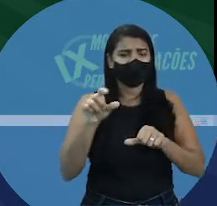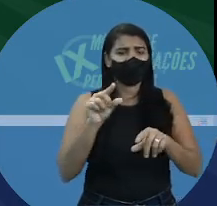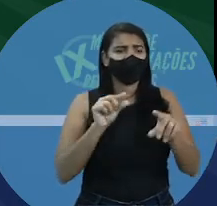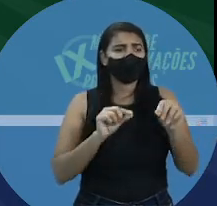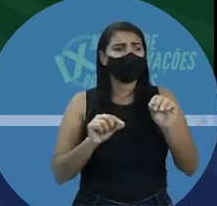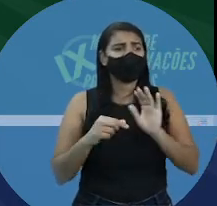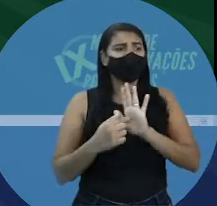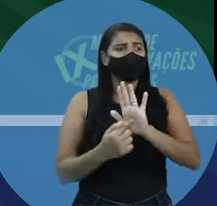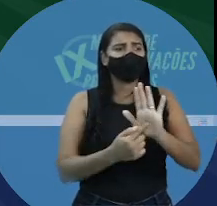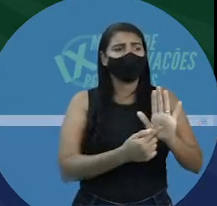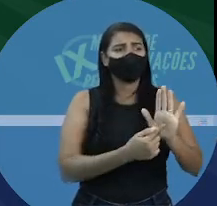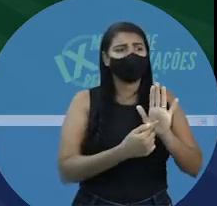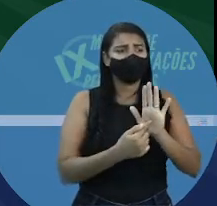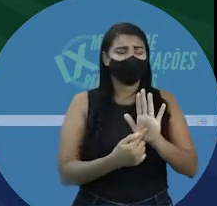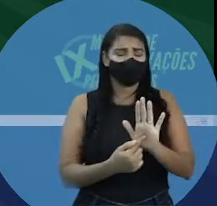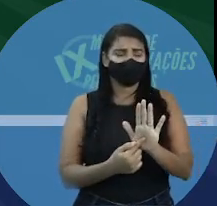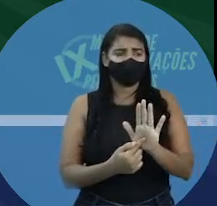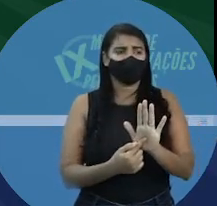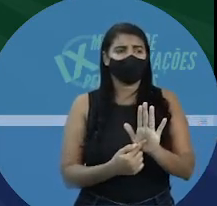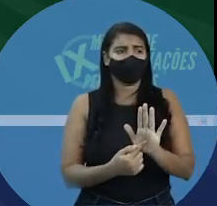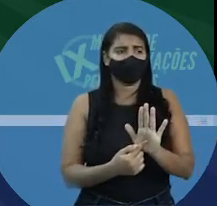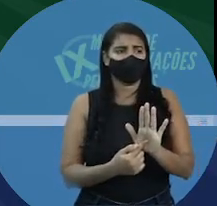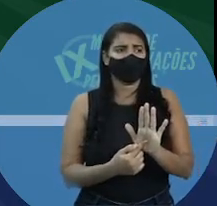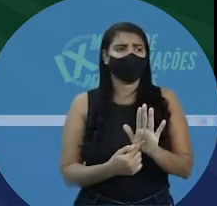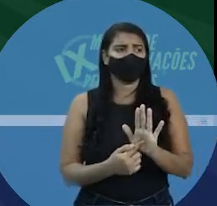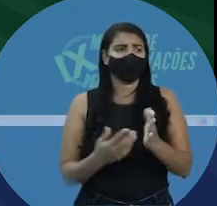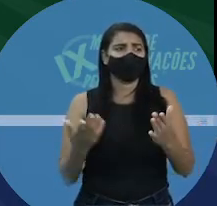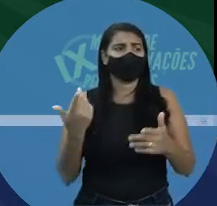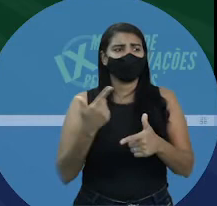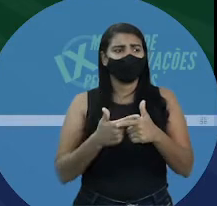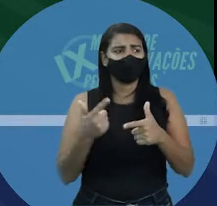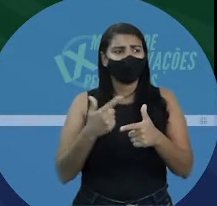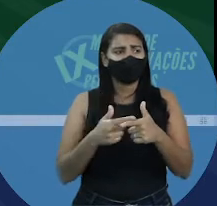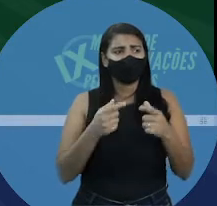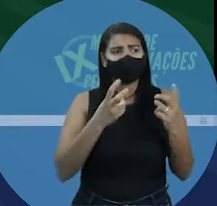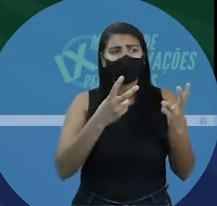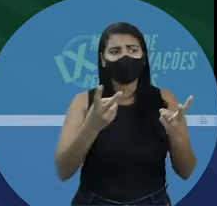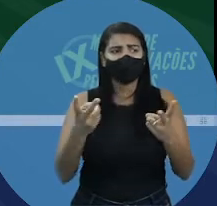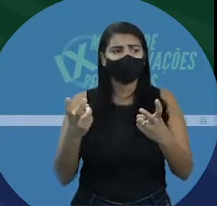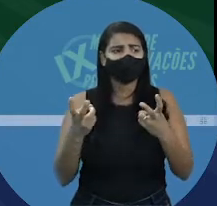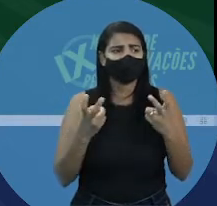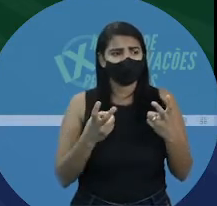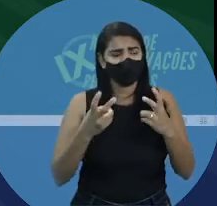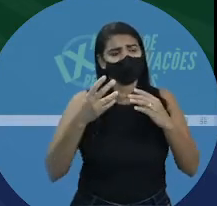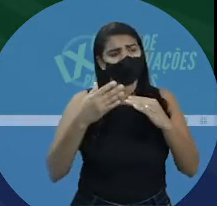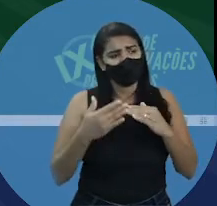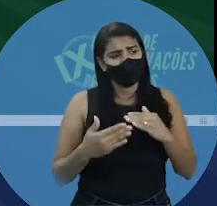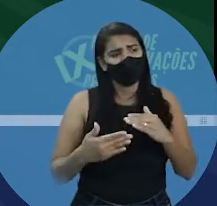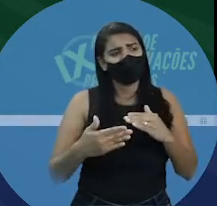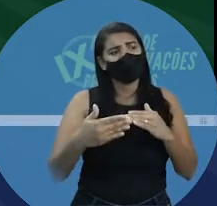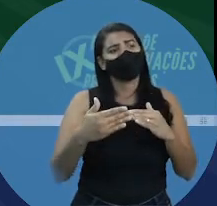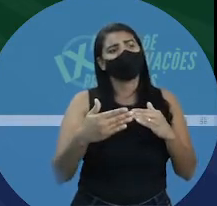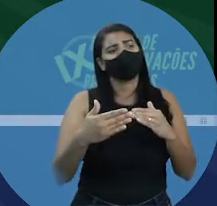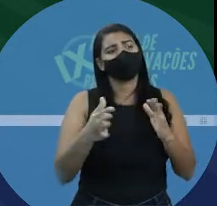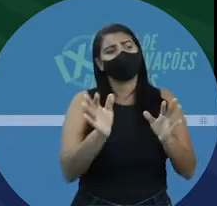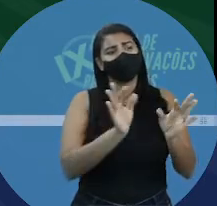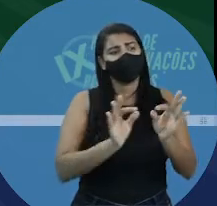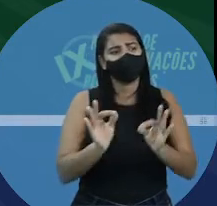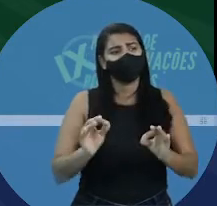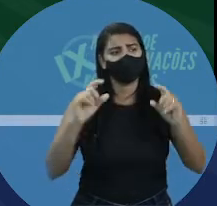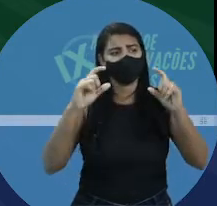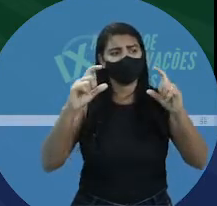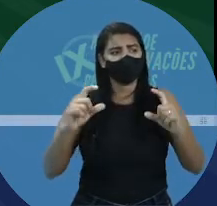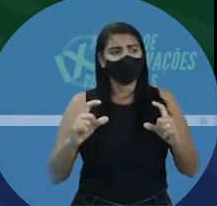destacavam quais eram os problemas observados nessas imagens e, a partir daí, elaboravam